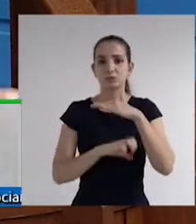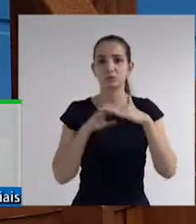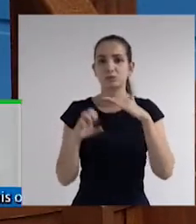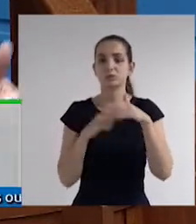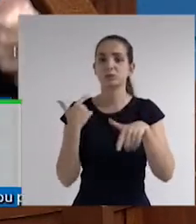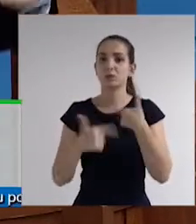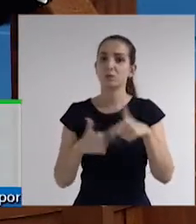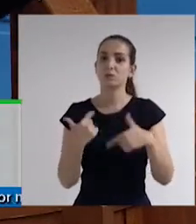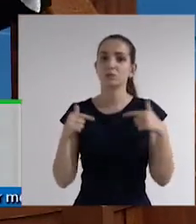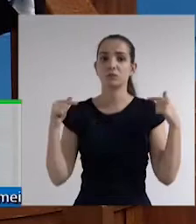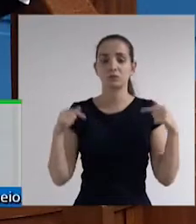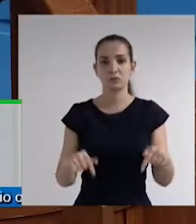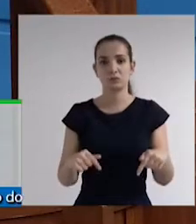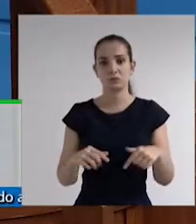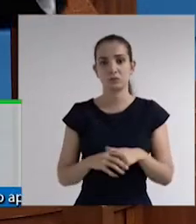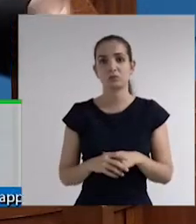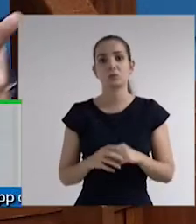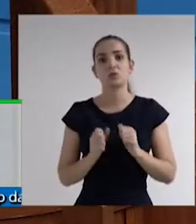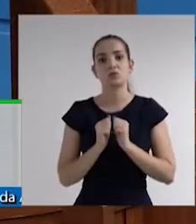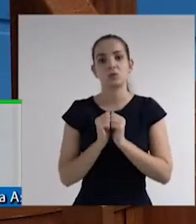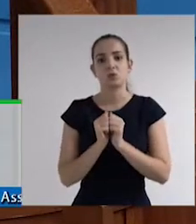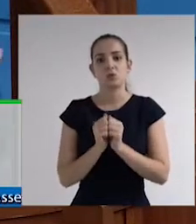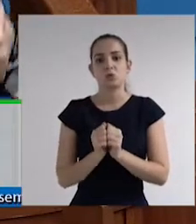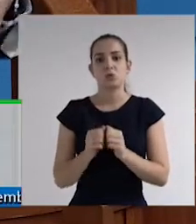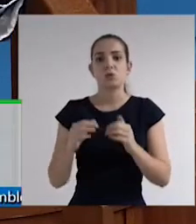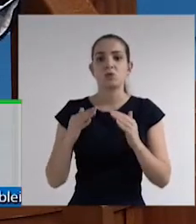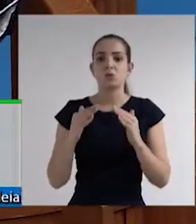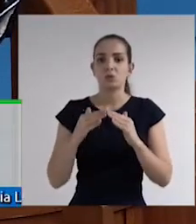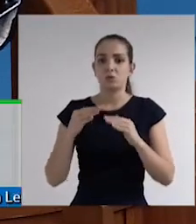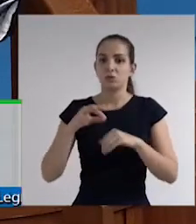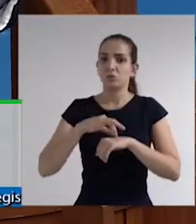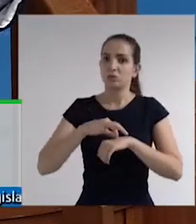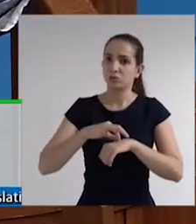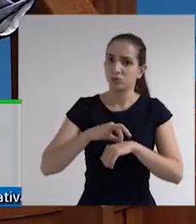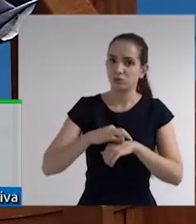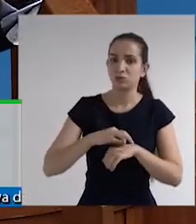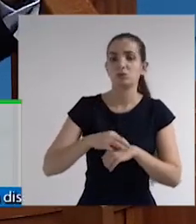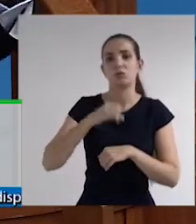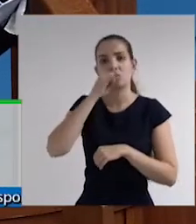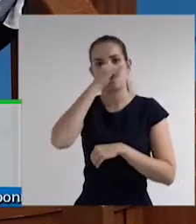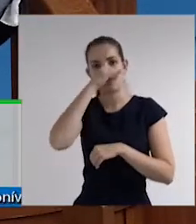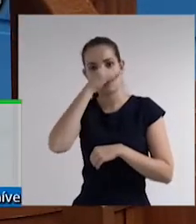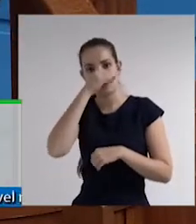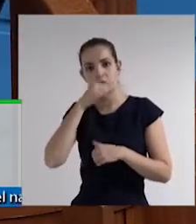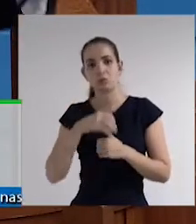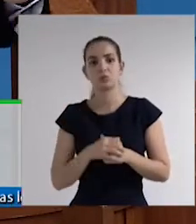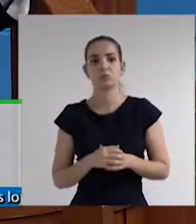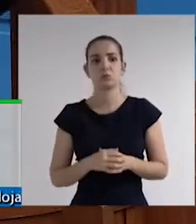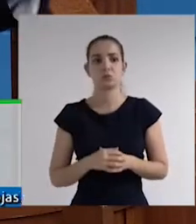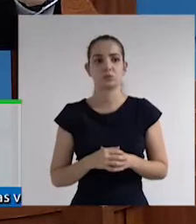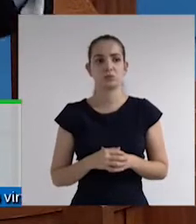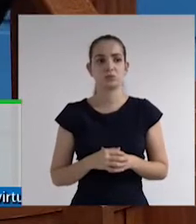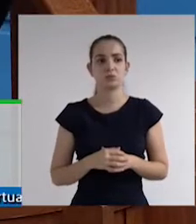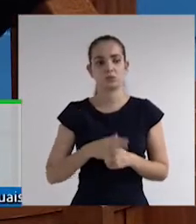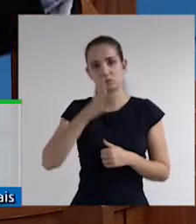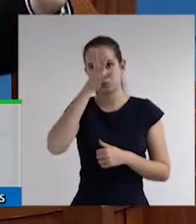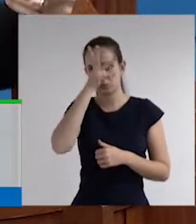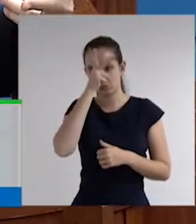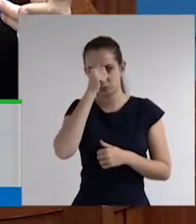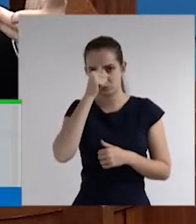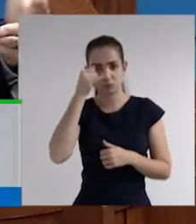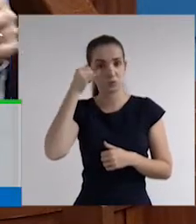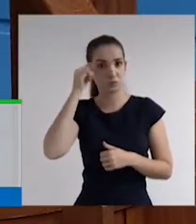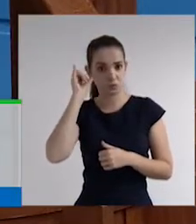trabalham aqui com frigorífico de porco, de suíno, de porco, de frango e